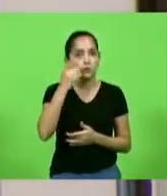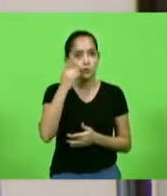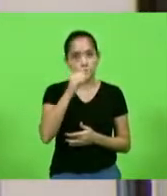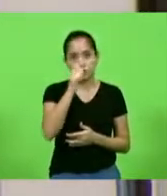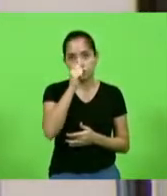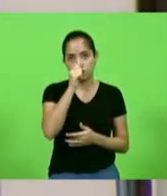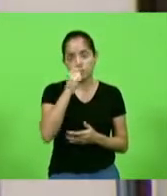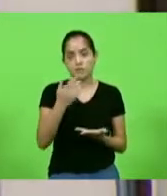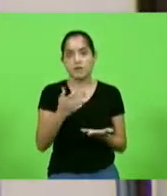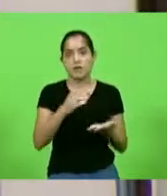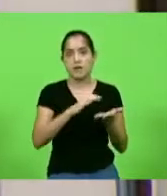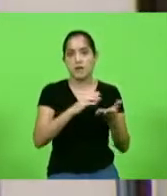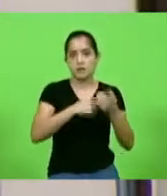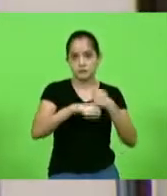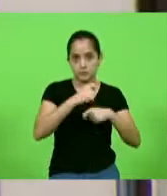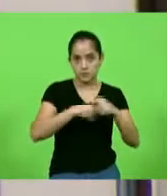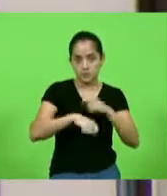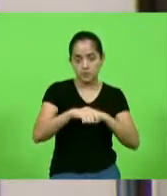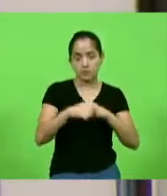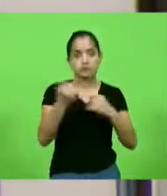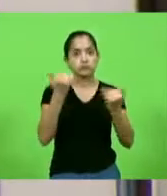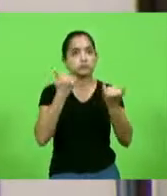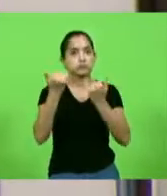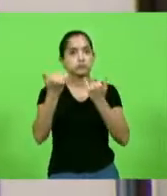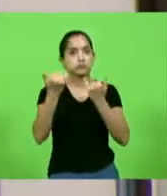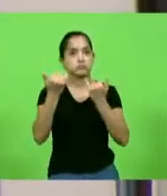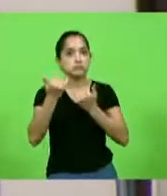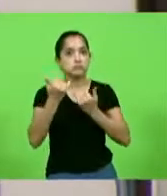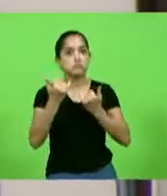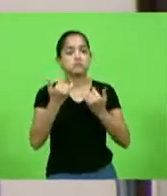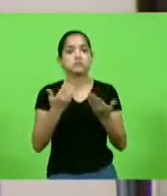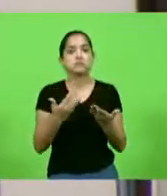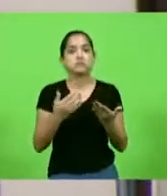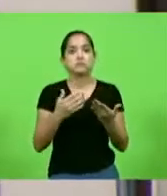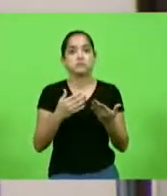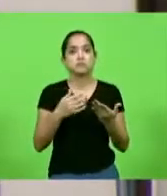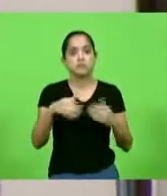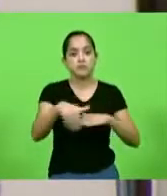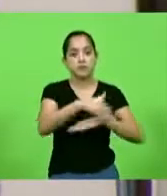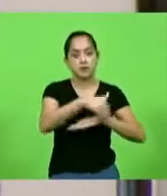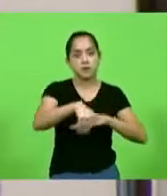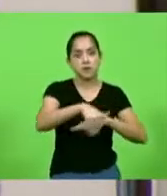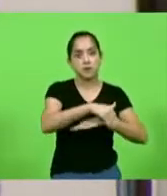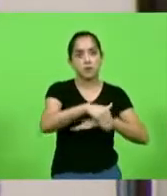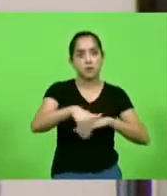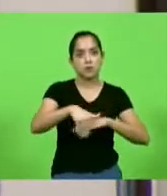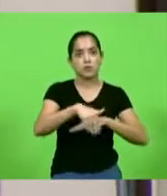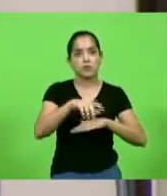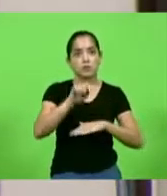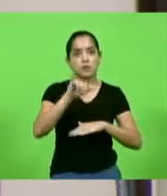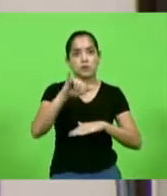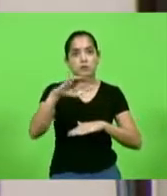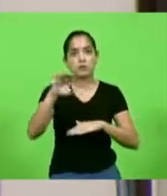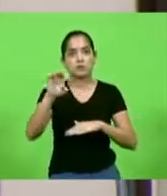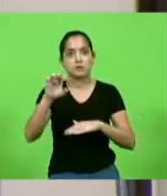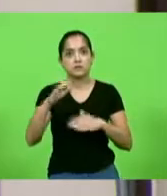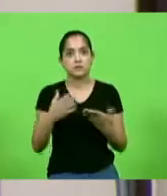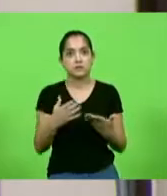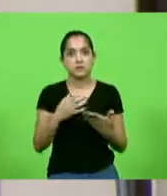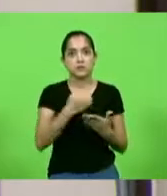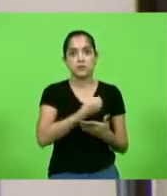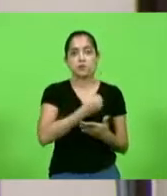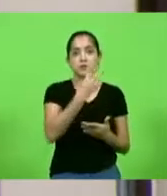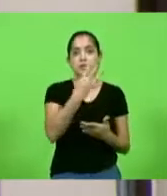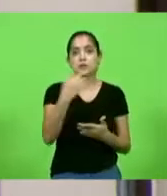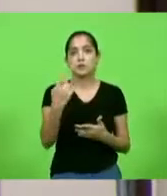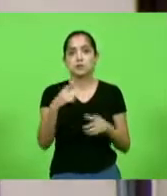Administração informações acerca da utilização do imóvel na rua Arce Prestes Paiva, número 41, bem